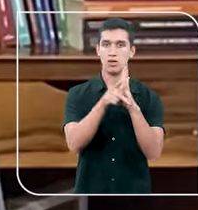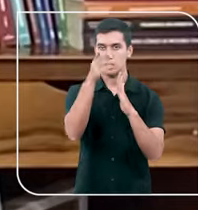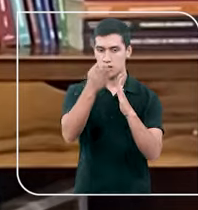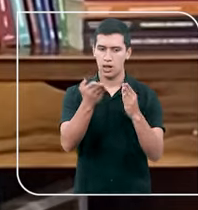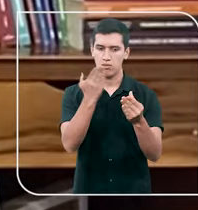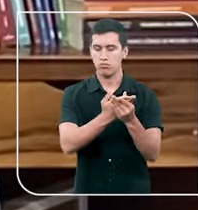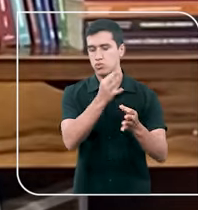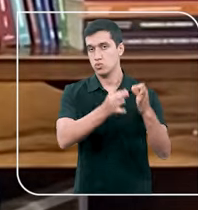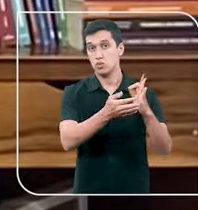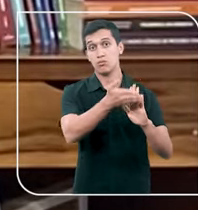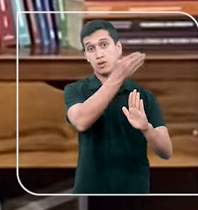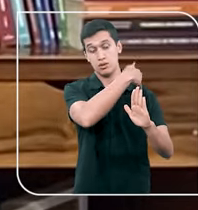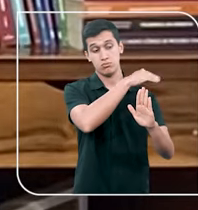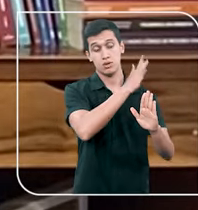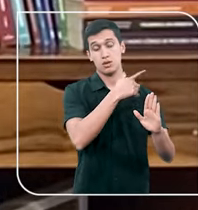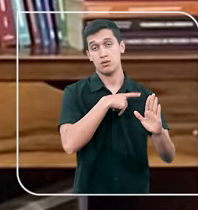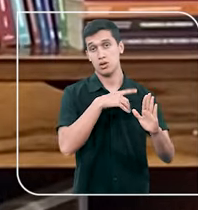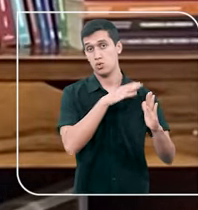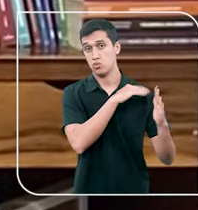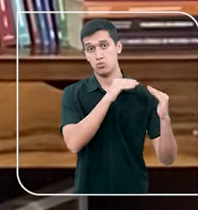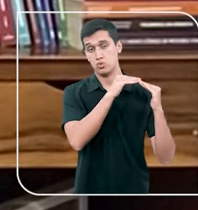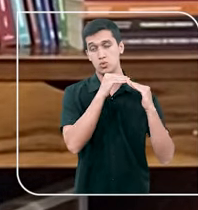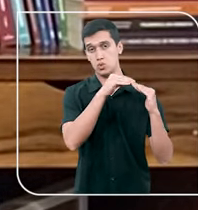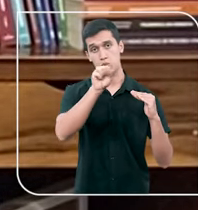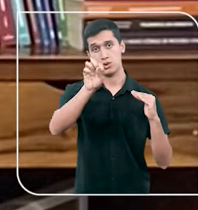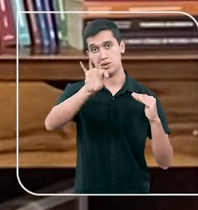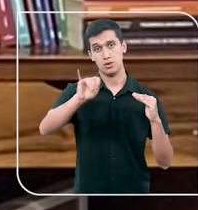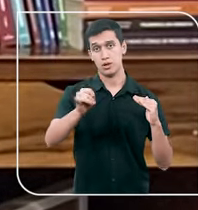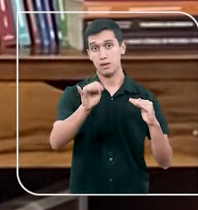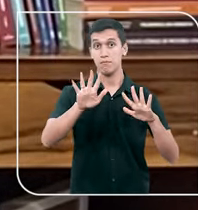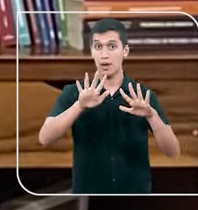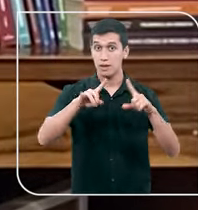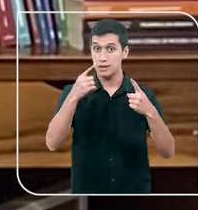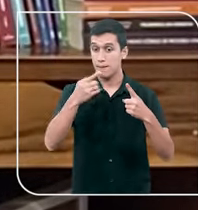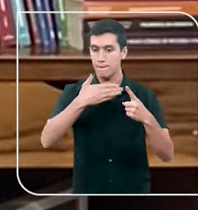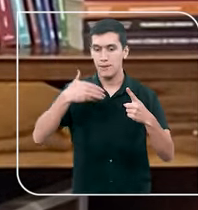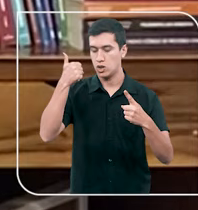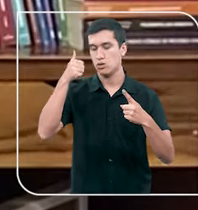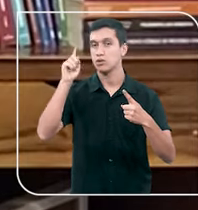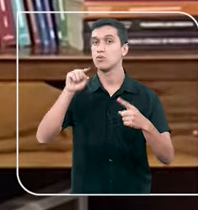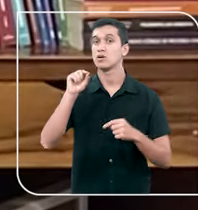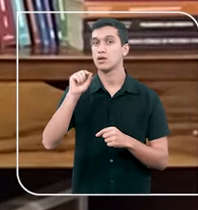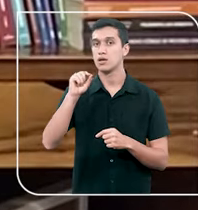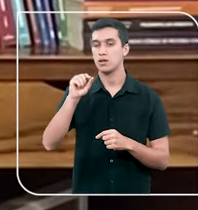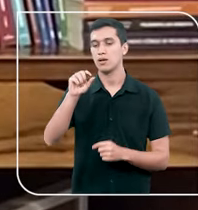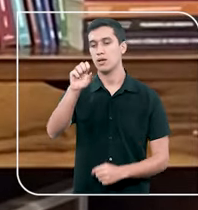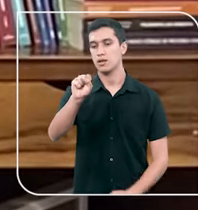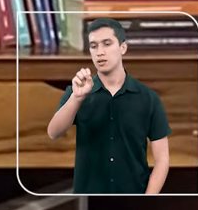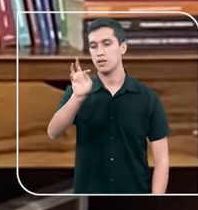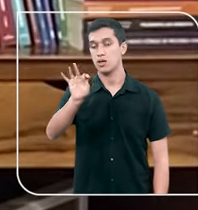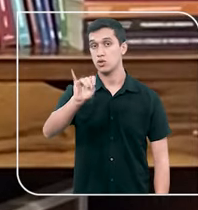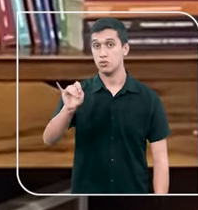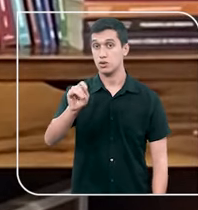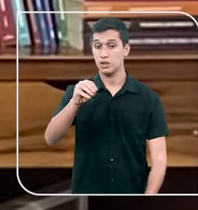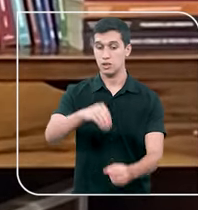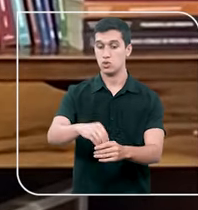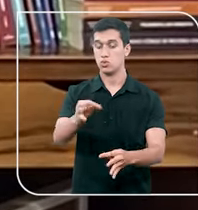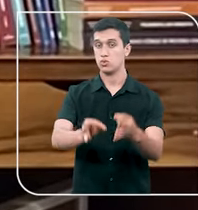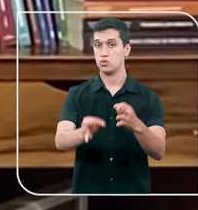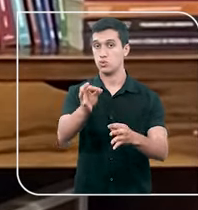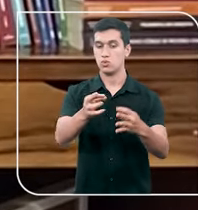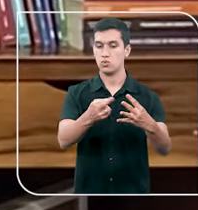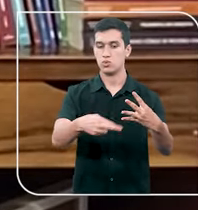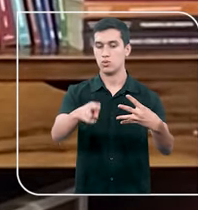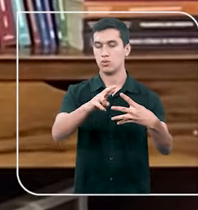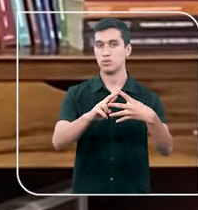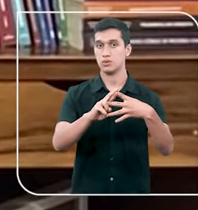daquele precedente que havia sido anteriormente firmado pelo Superior Tribunal de Justiça. Mas a ideia básica é: o Superior Tribunal de Justiça, no julgamento